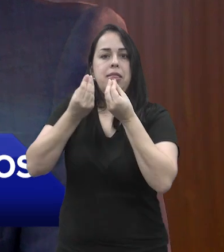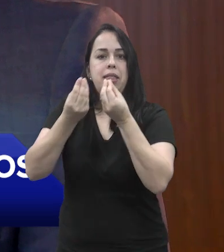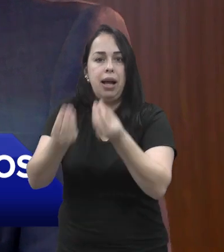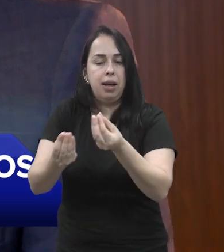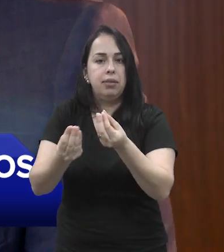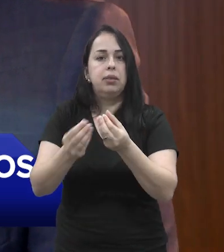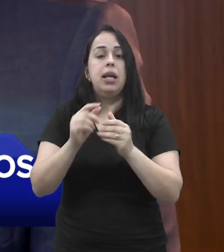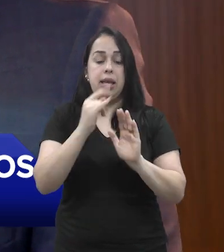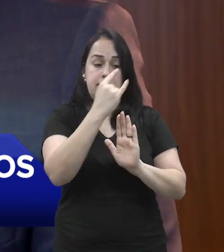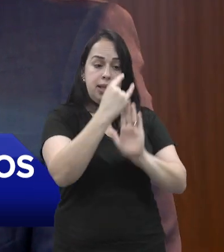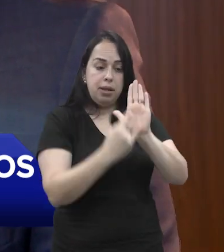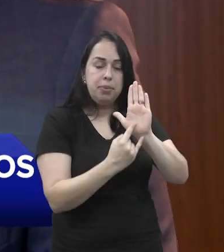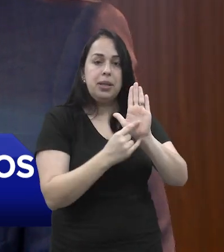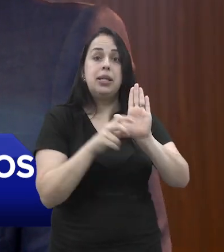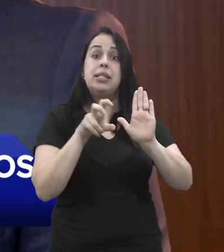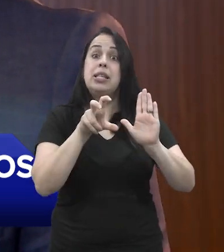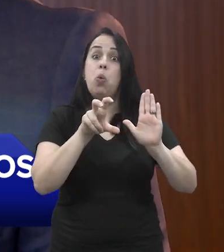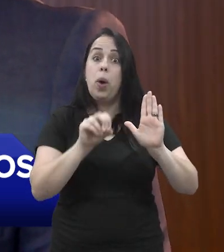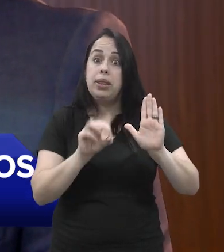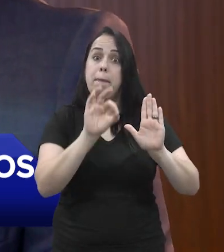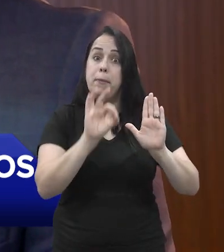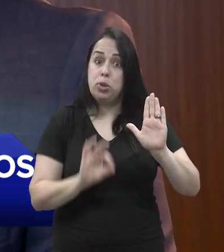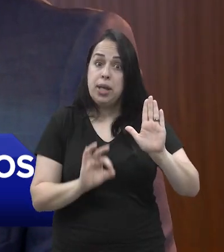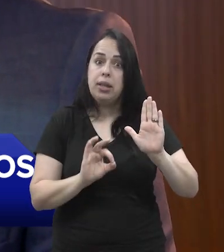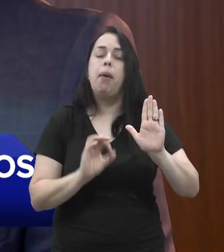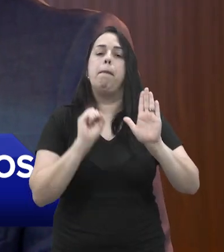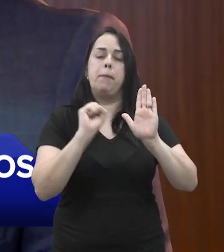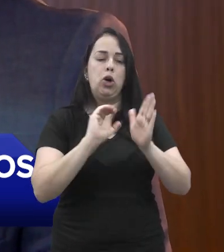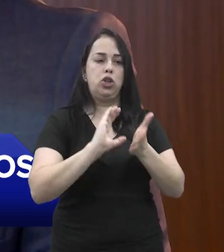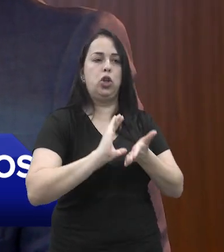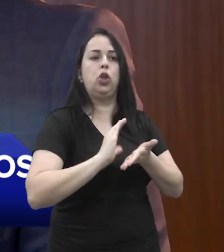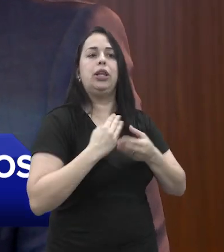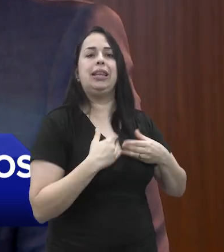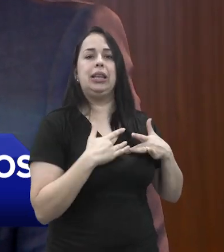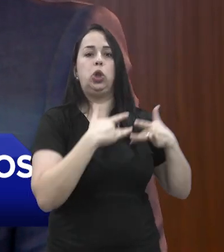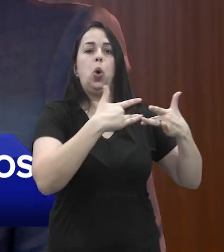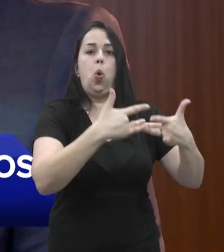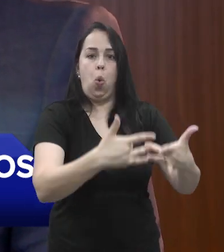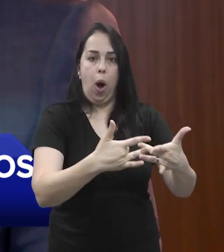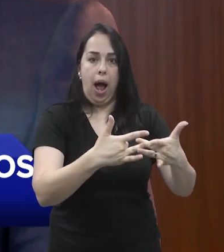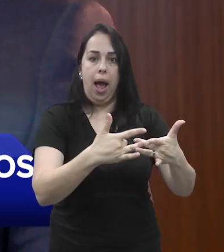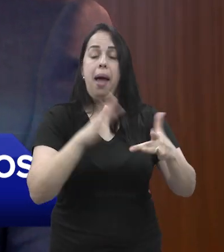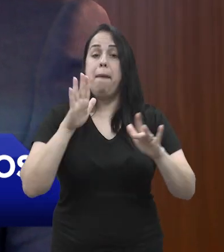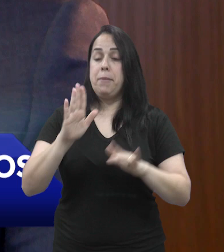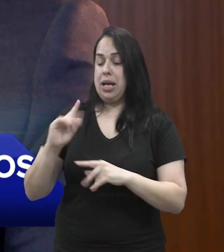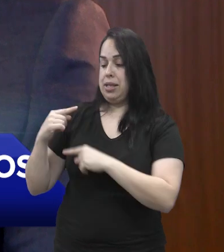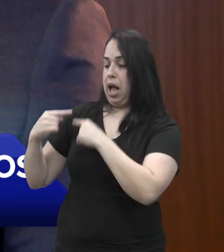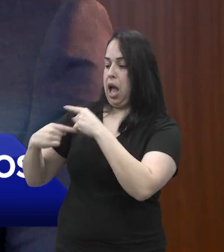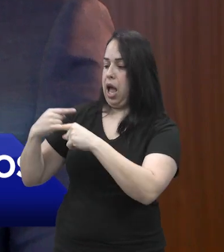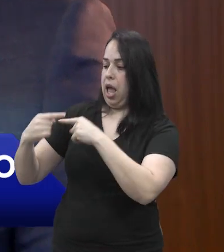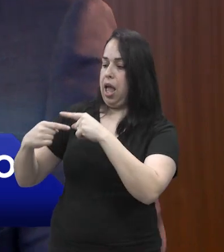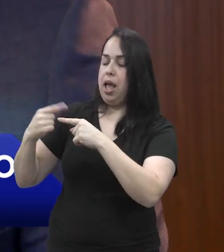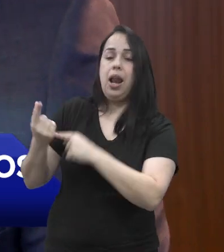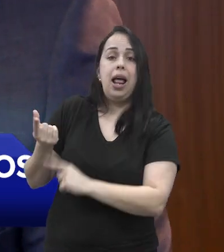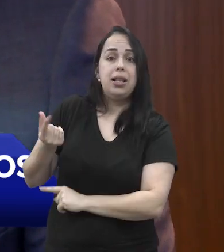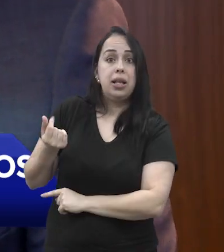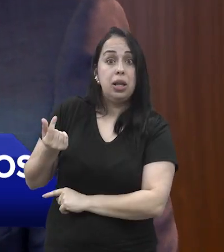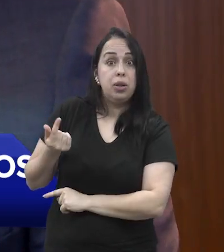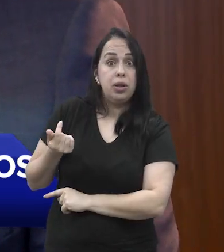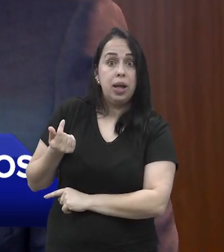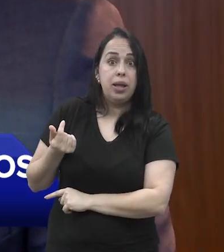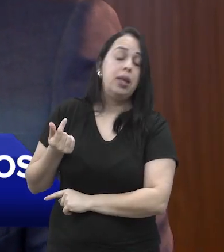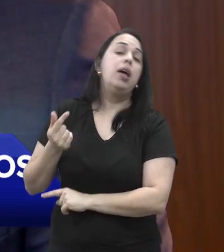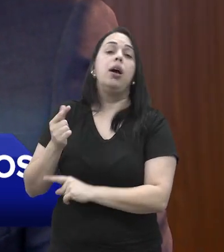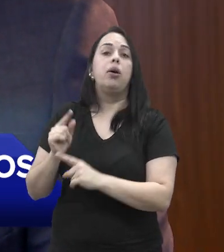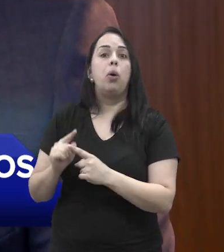que esse testamento você pode doar para quem você quiser 50% do seu patrimônio, não mais que isso. E a herança é